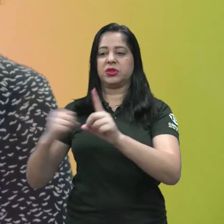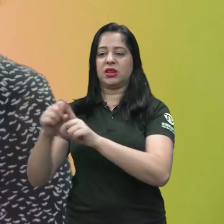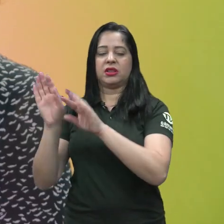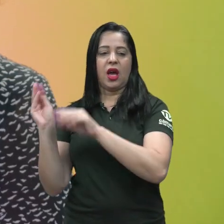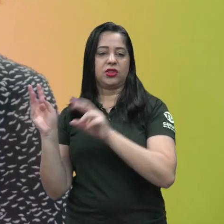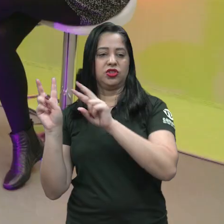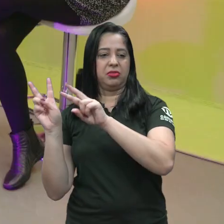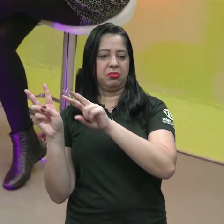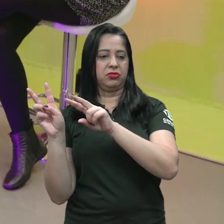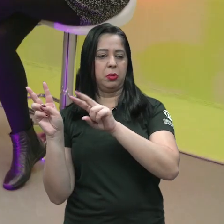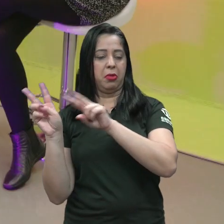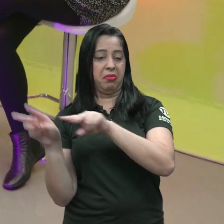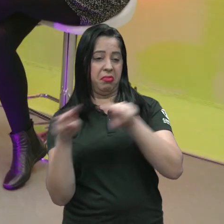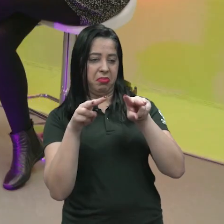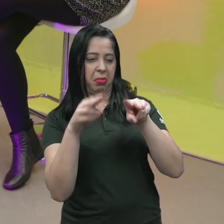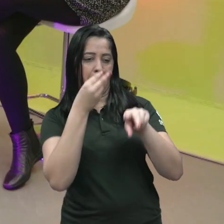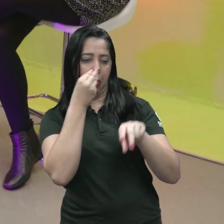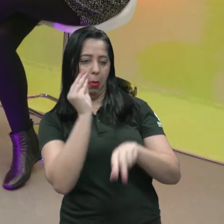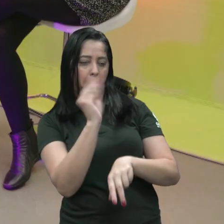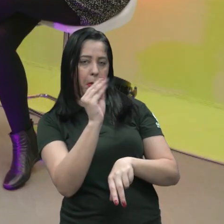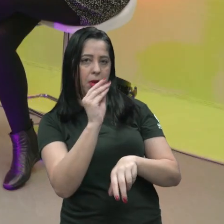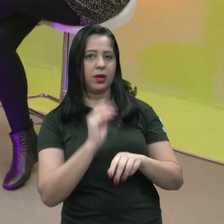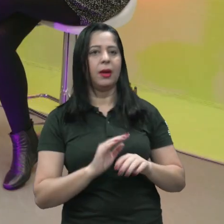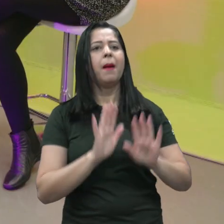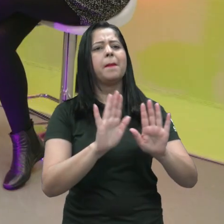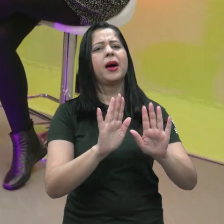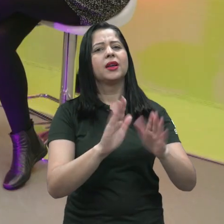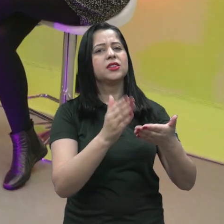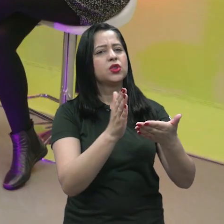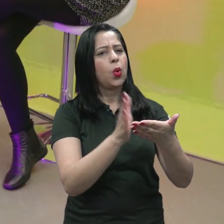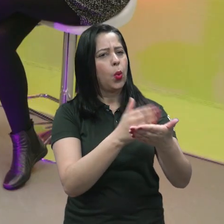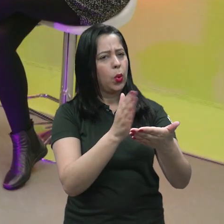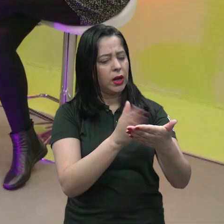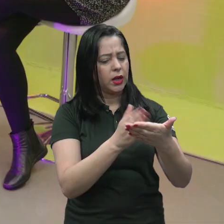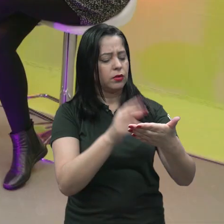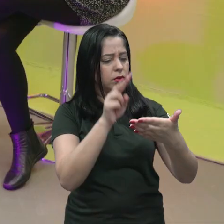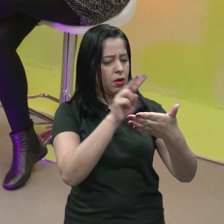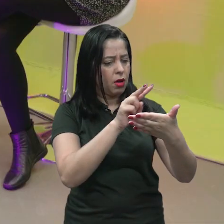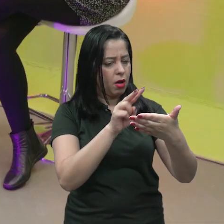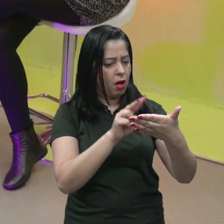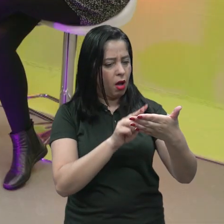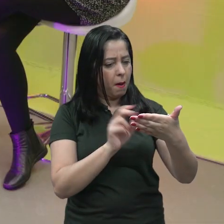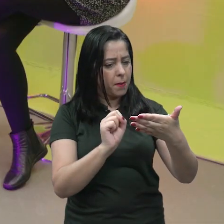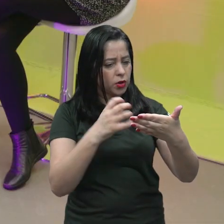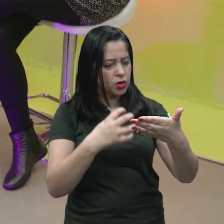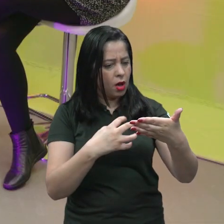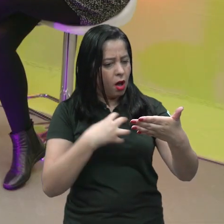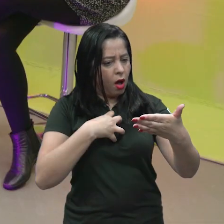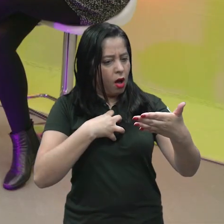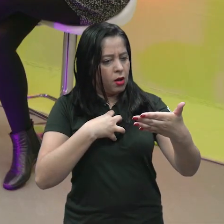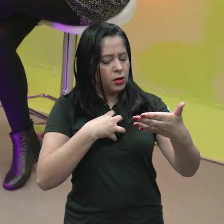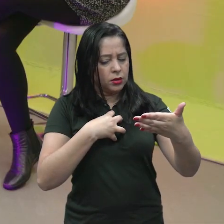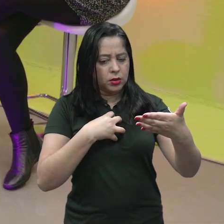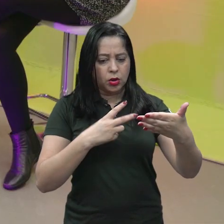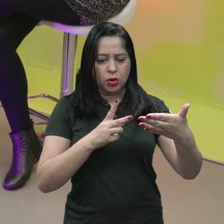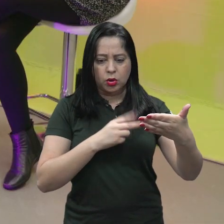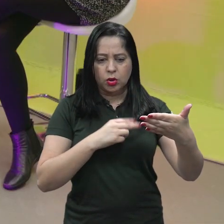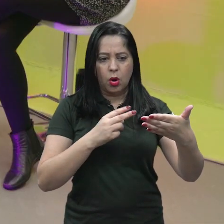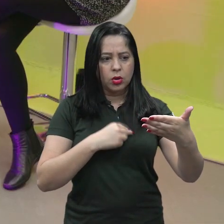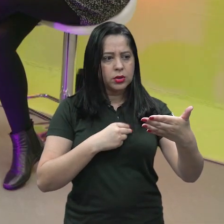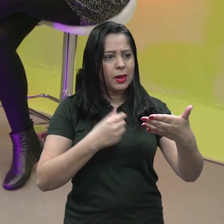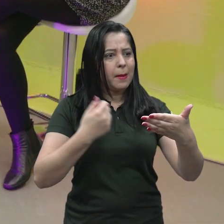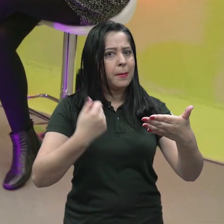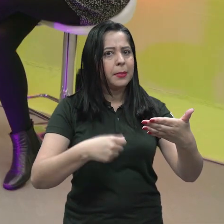depois. Ao ler esse livro, você acha que isso pode despertar esse sentimento de culpa que nós deveríamos